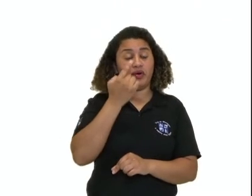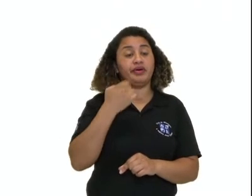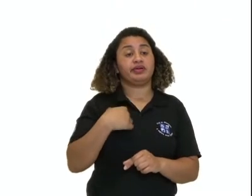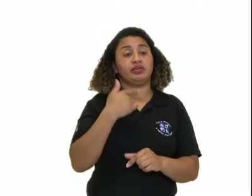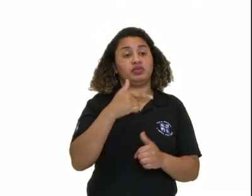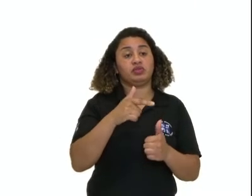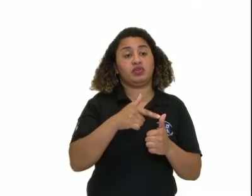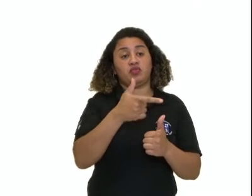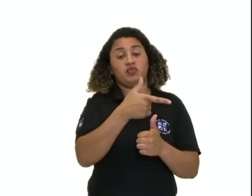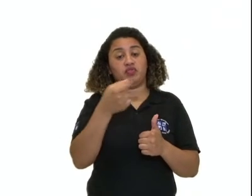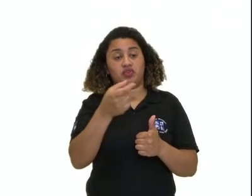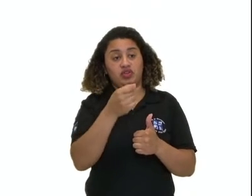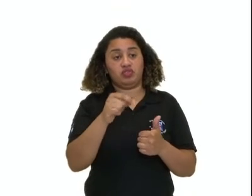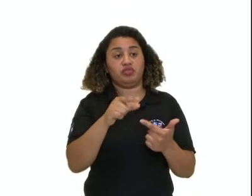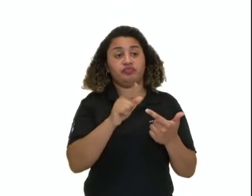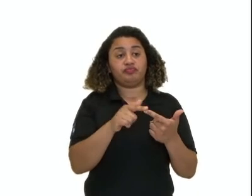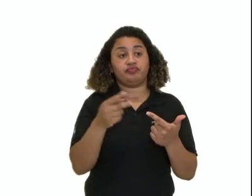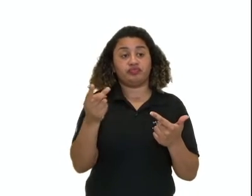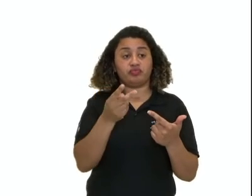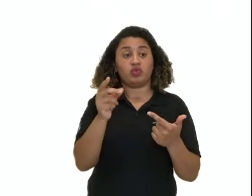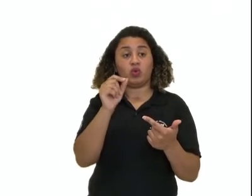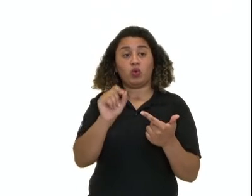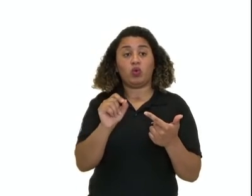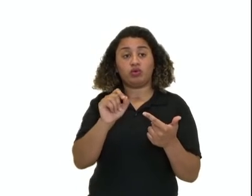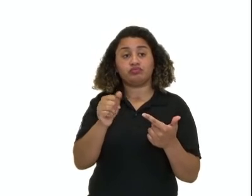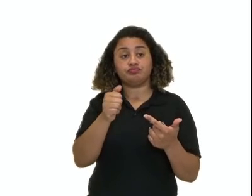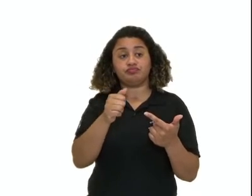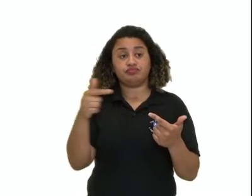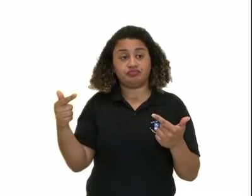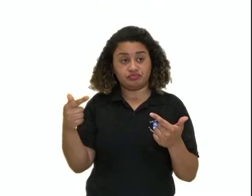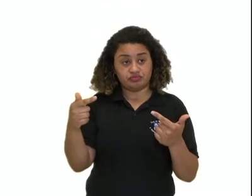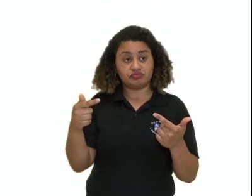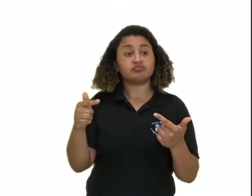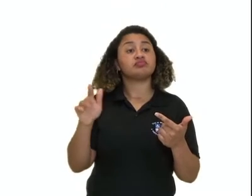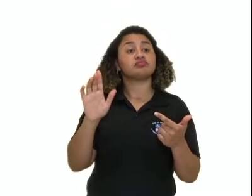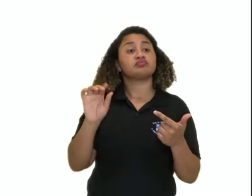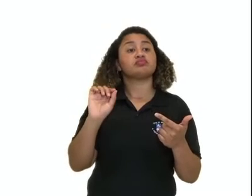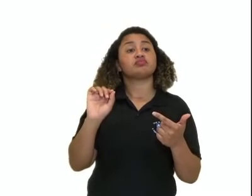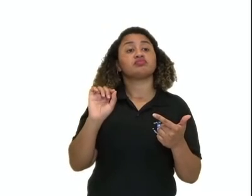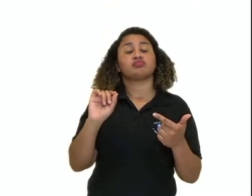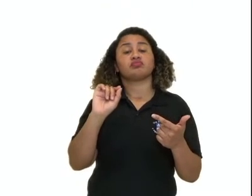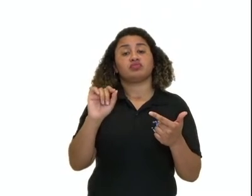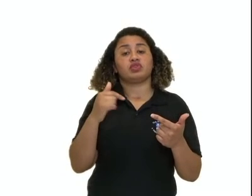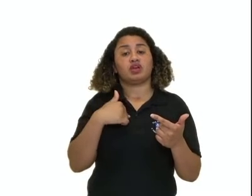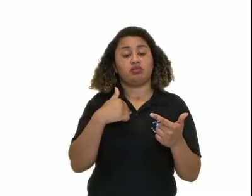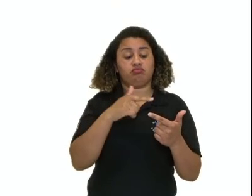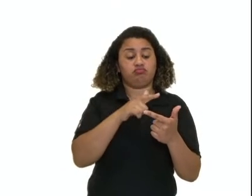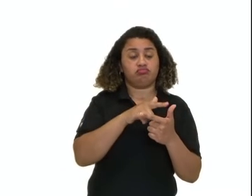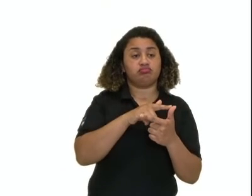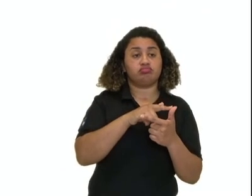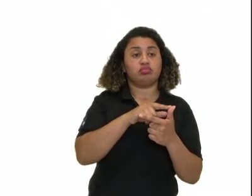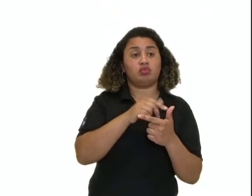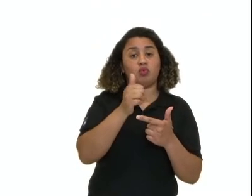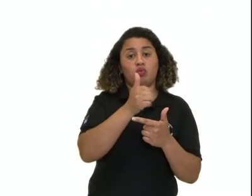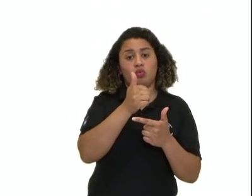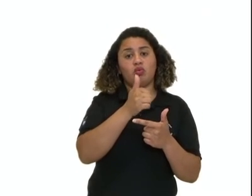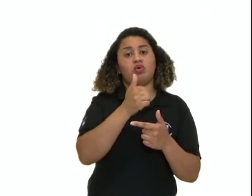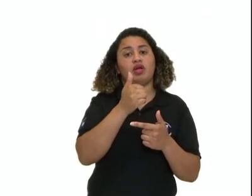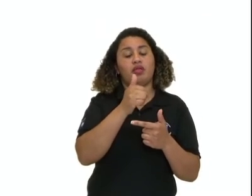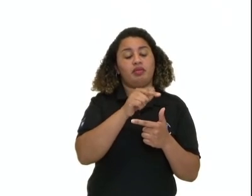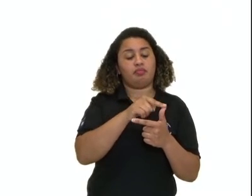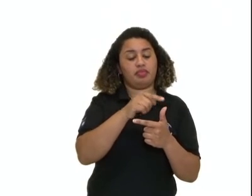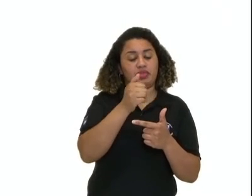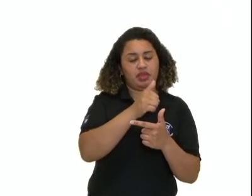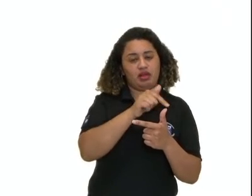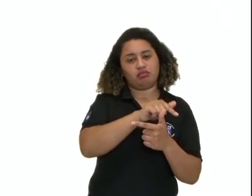percorreu 20 quilômetros, na segunda, 17. Então, notem que na primeira hora, da primeira para